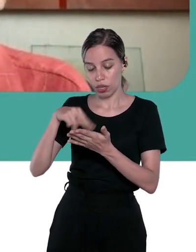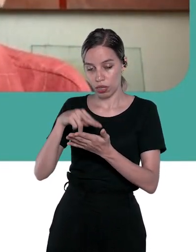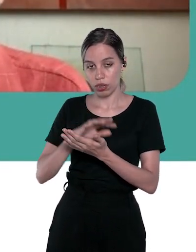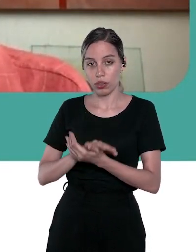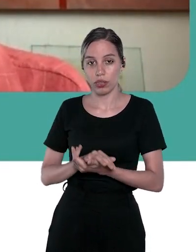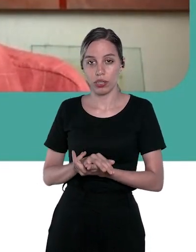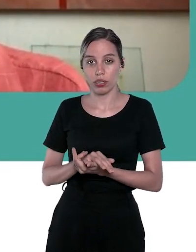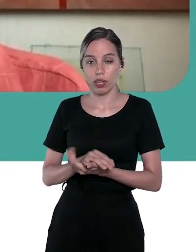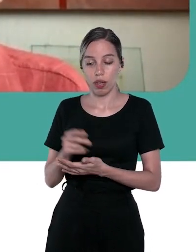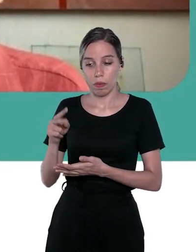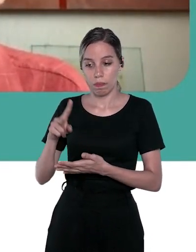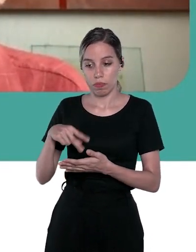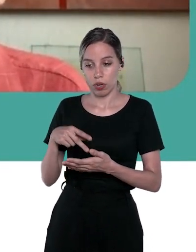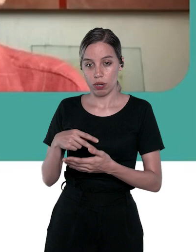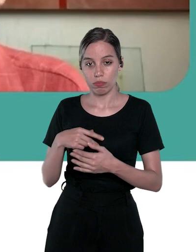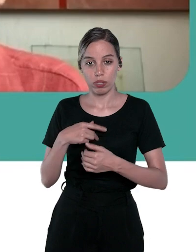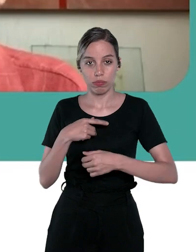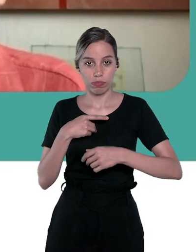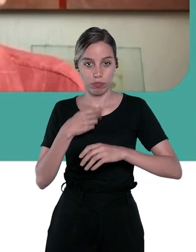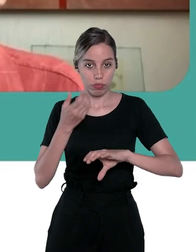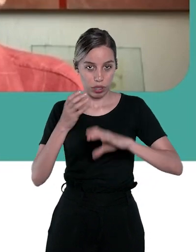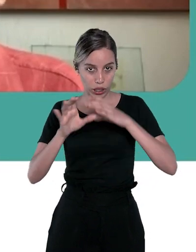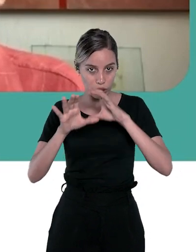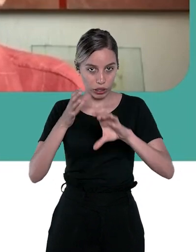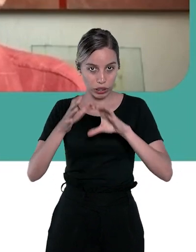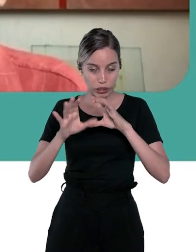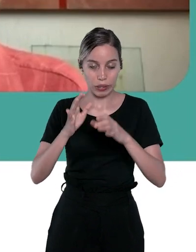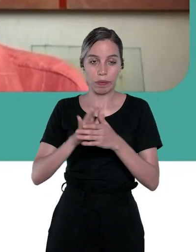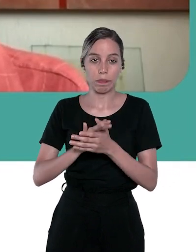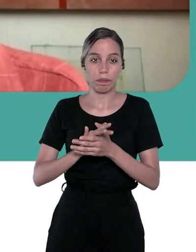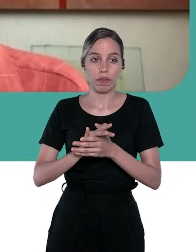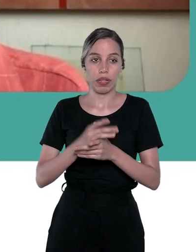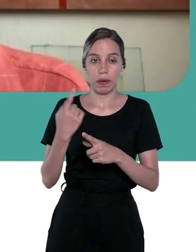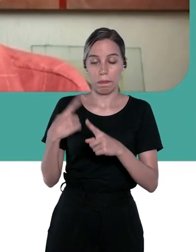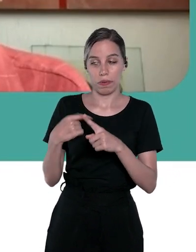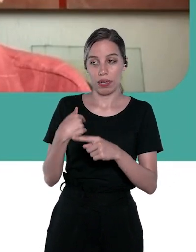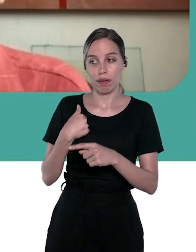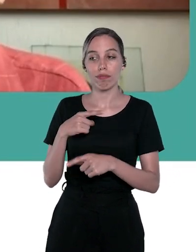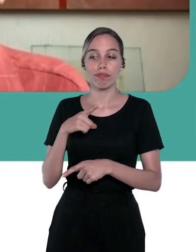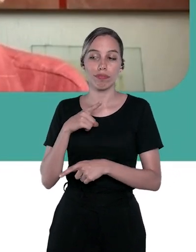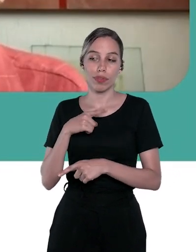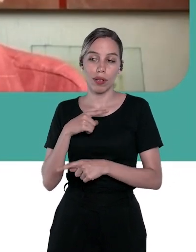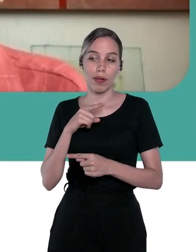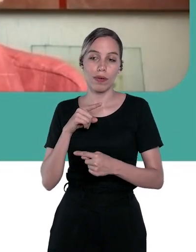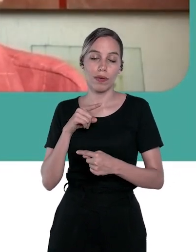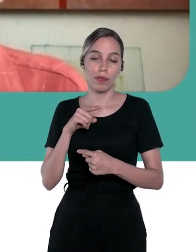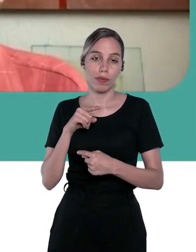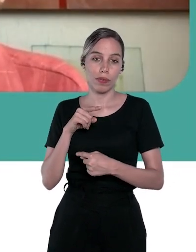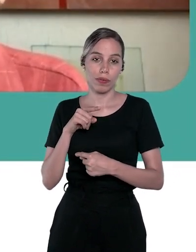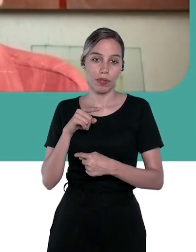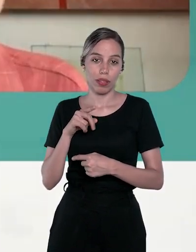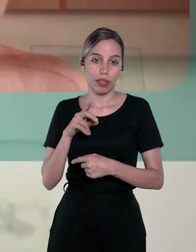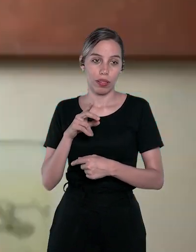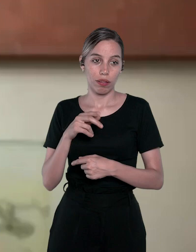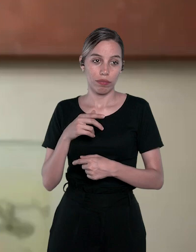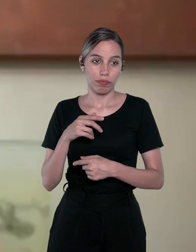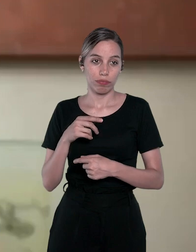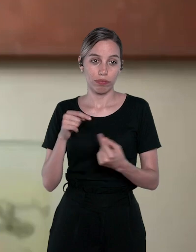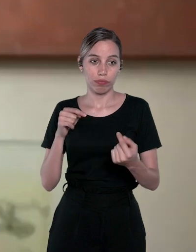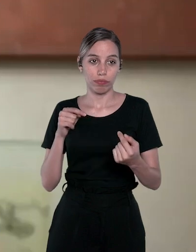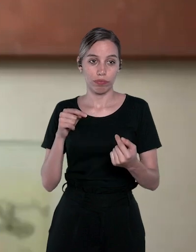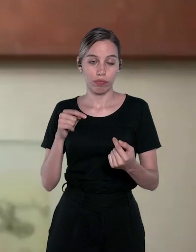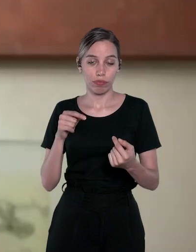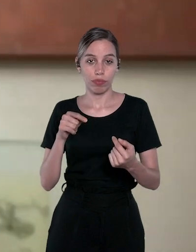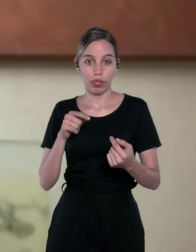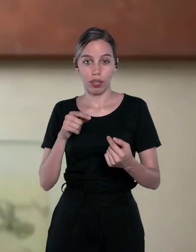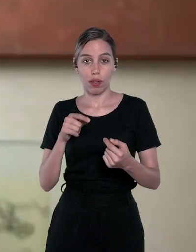poema lírico. Eu tenho uma vocação lírica também forte. Esse aqui